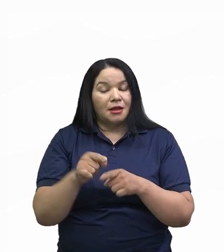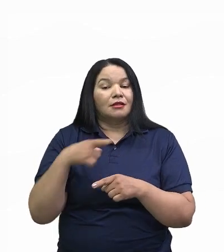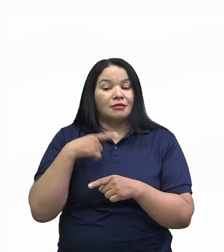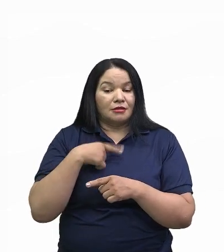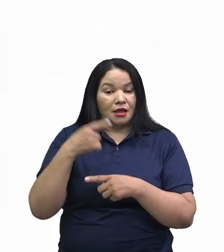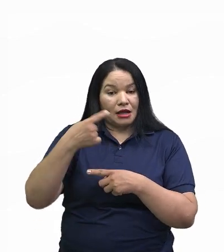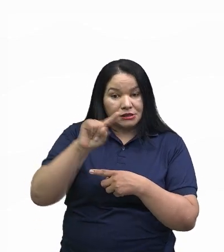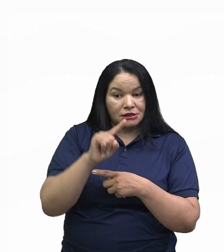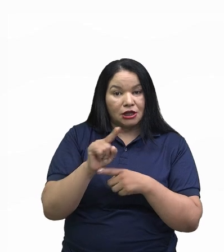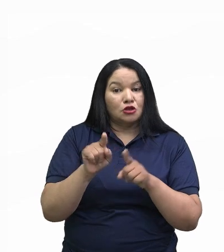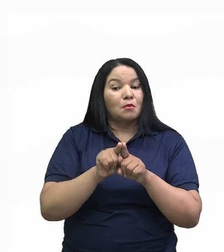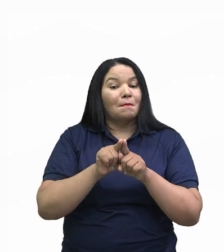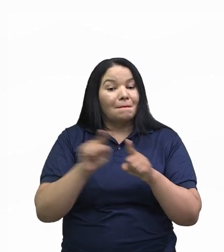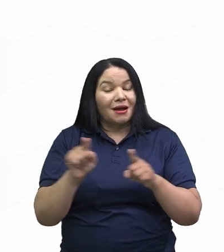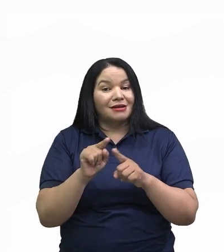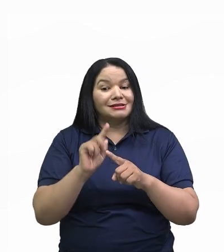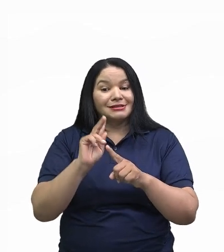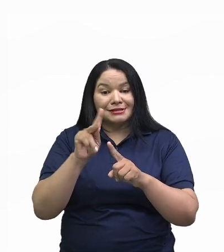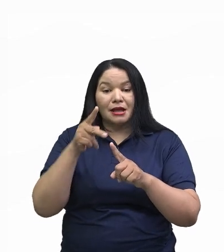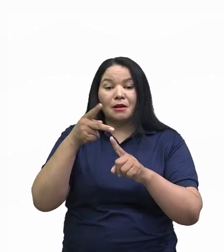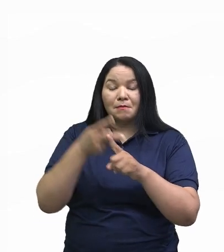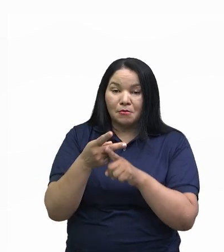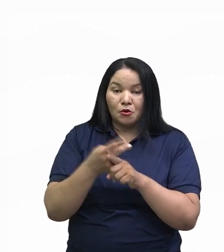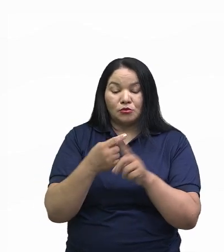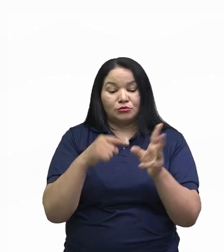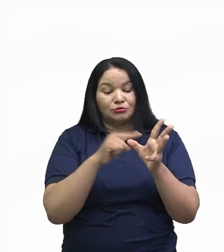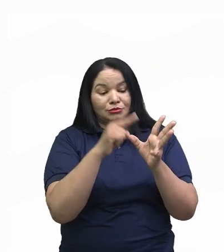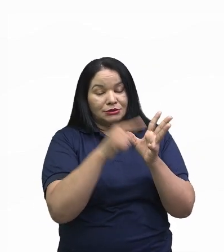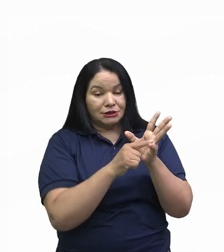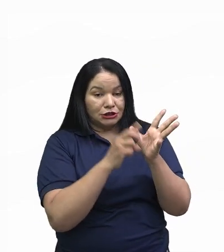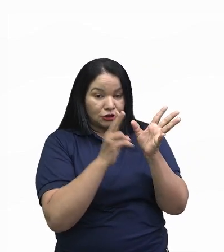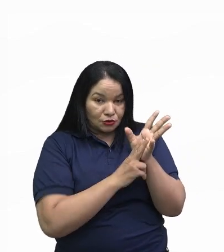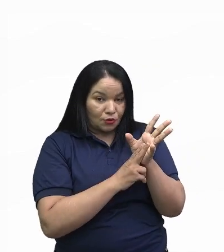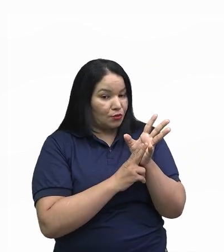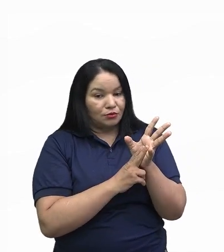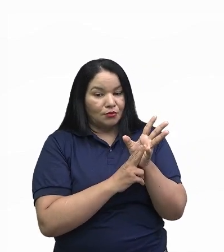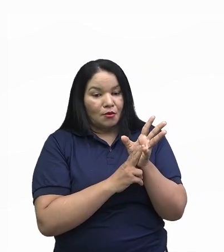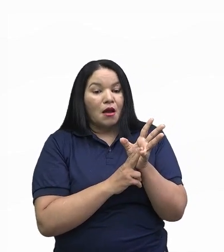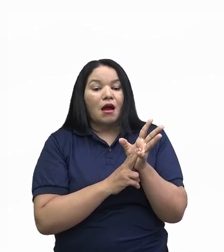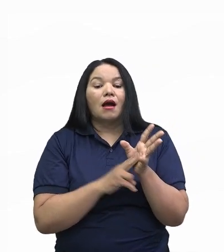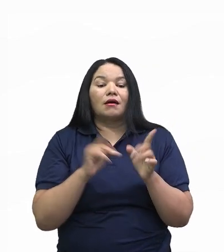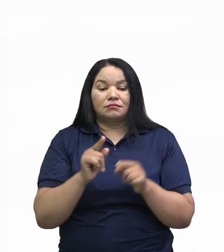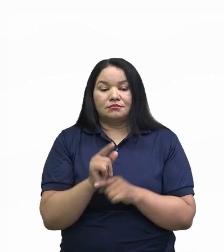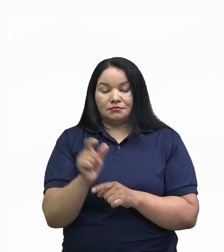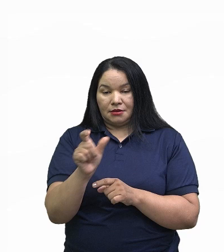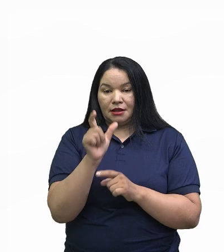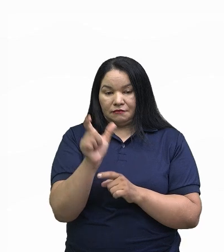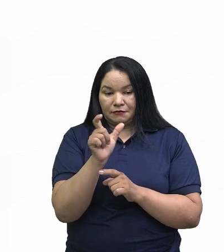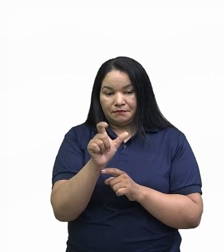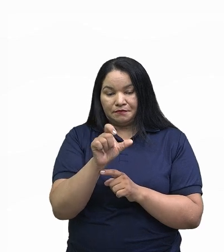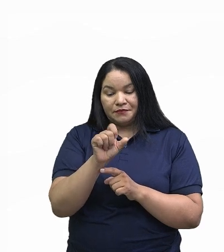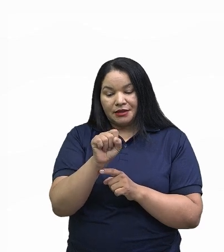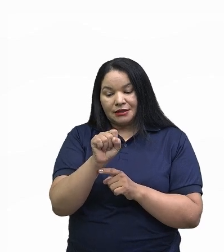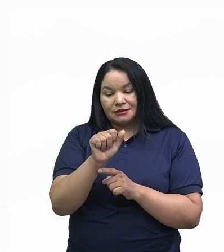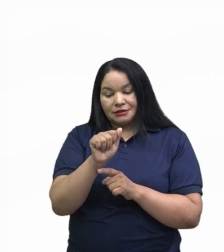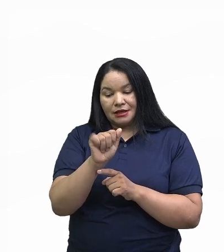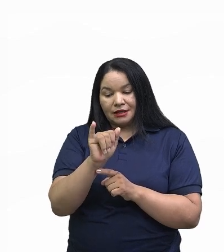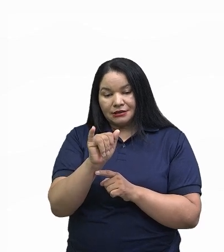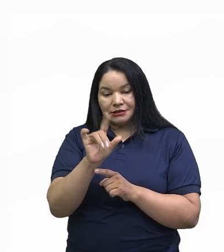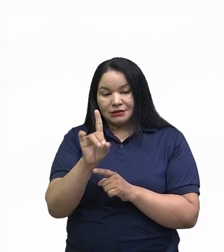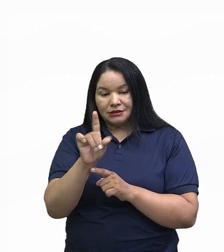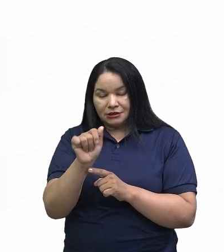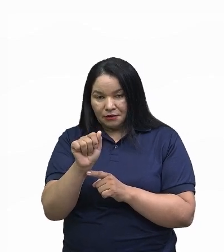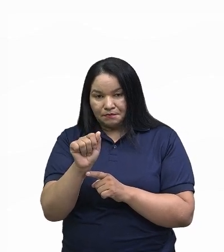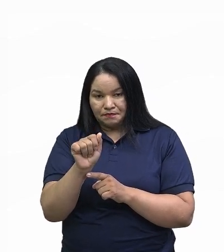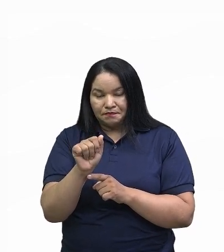que não estejam após ditongo. É o caso das palavras como, por exemplo, saída. Então, por